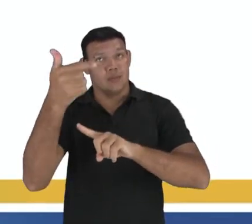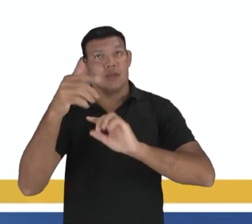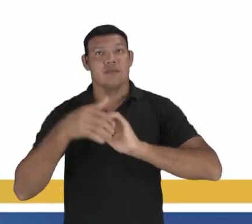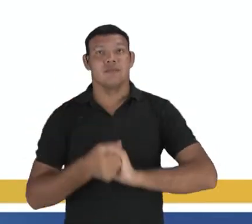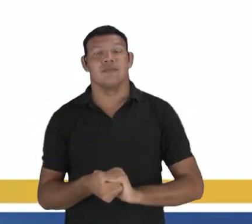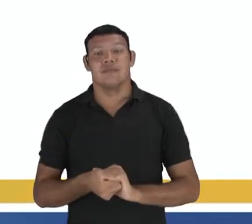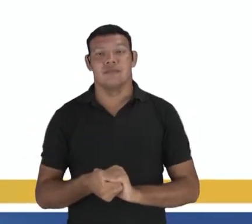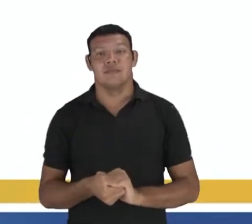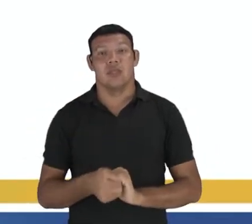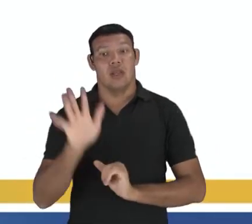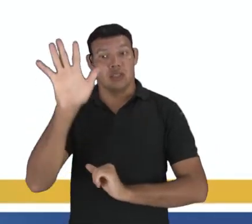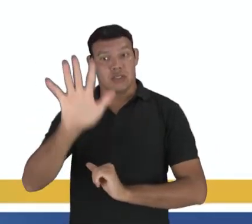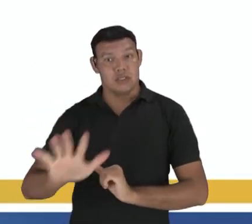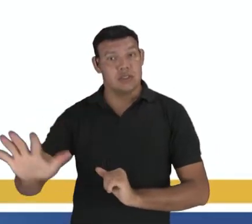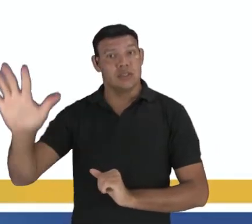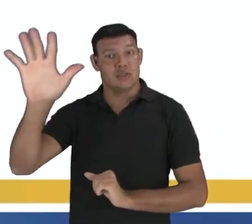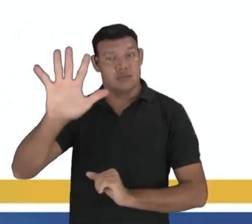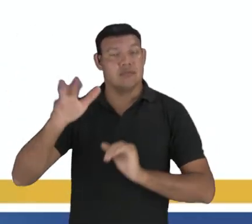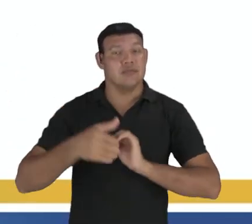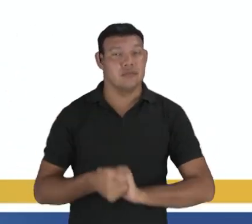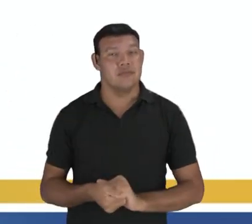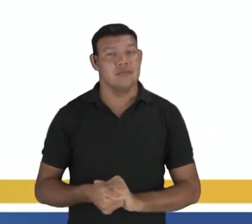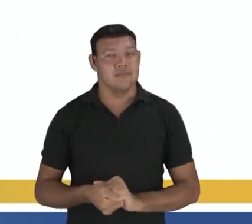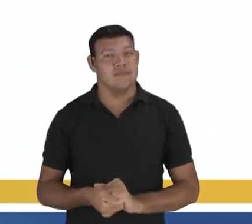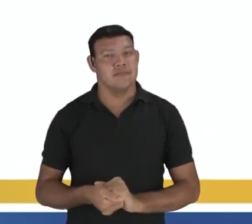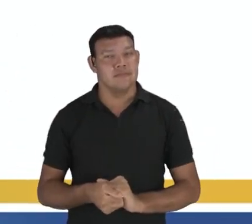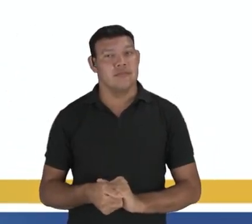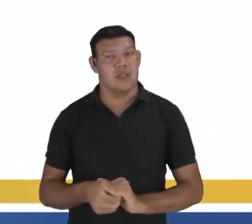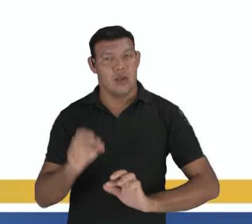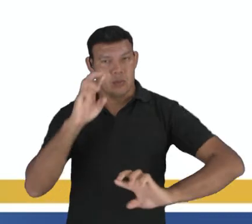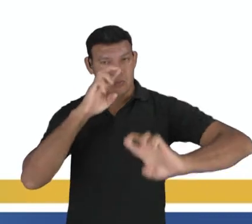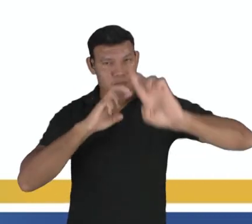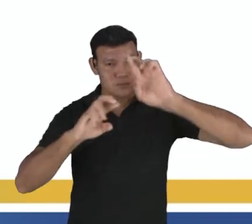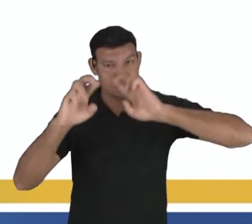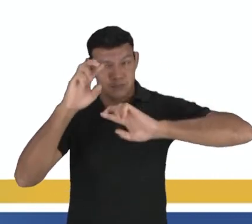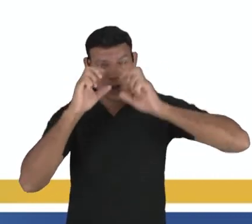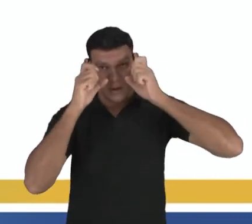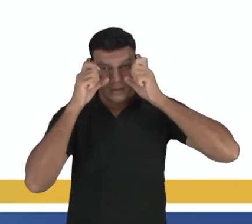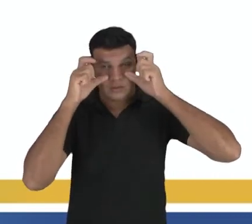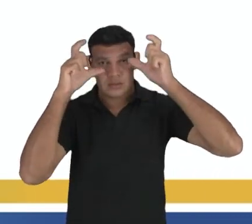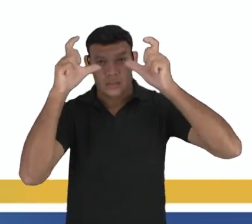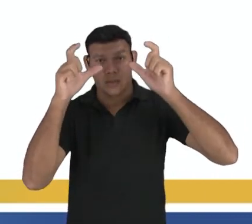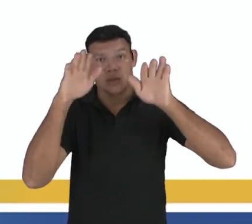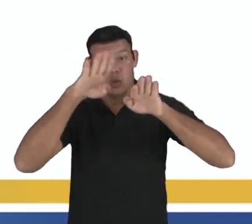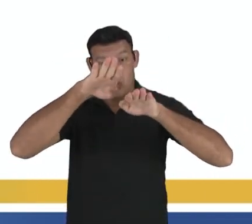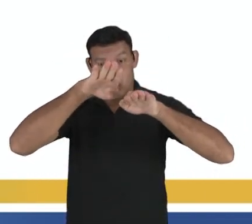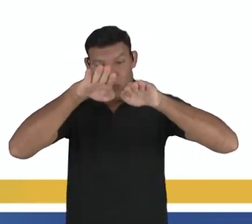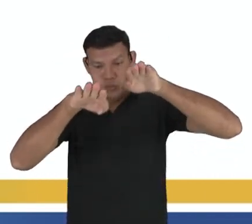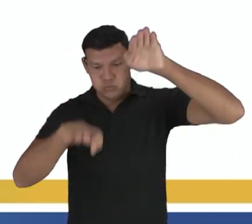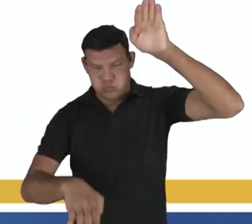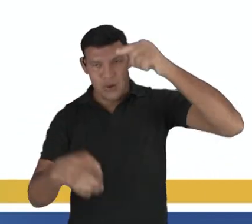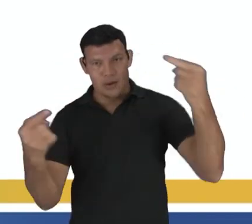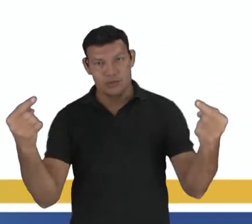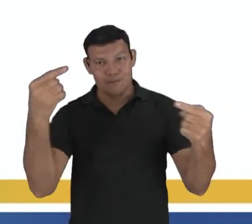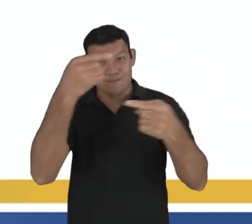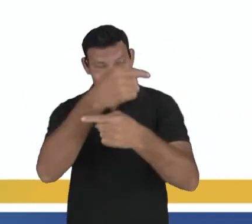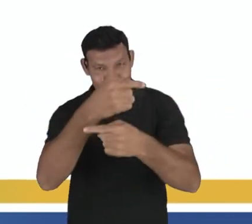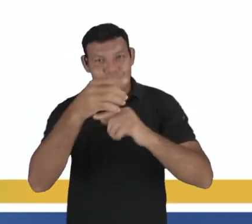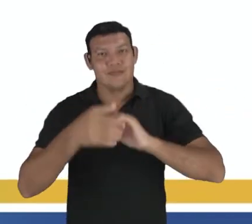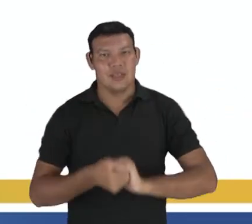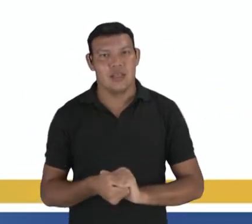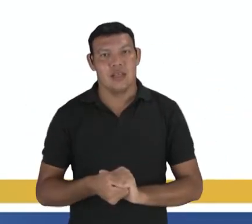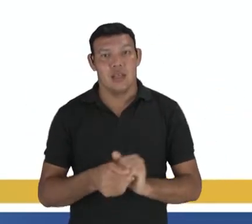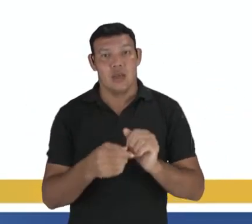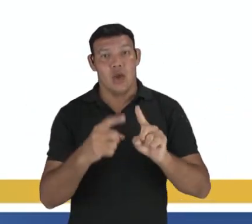De modo geral, pessoal, vocês devem se atentar que, na inversamente proporcional, quando